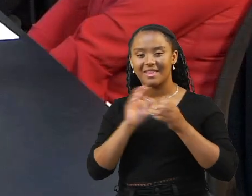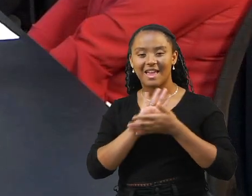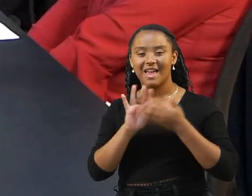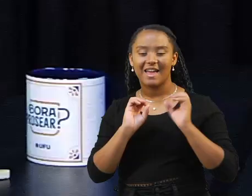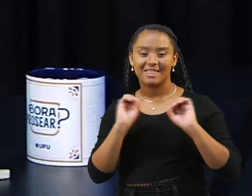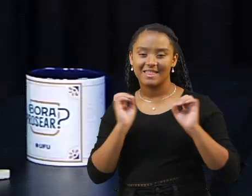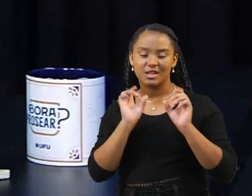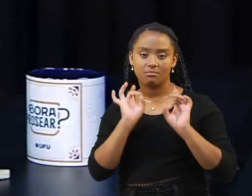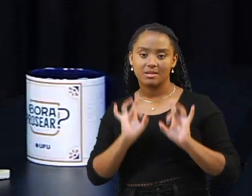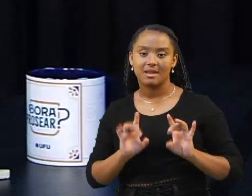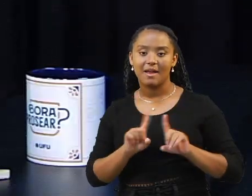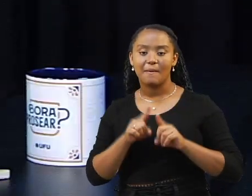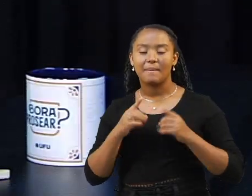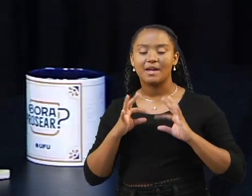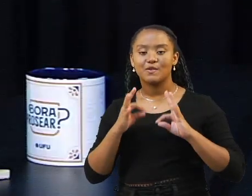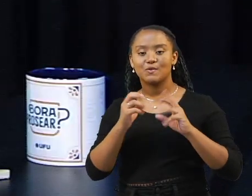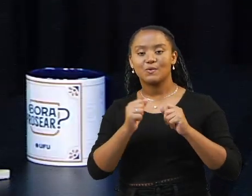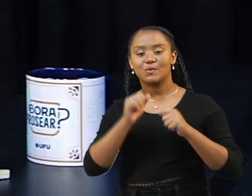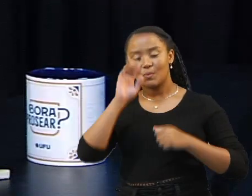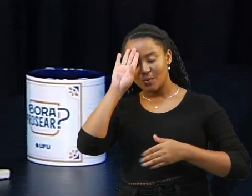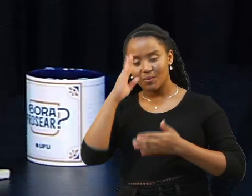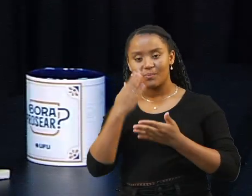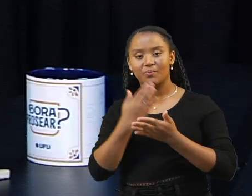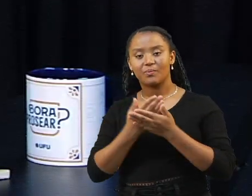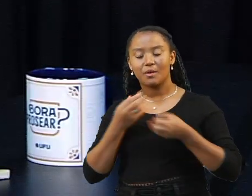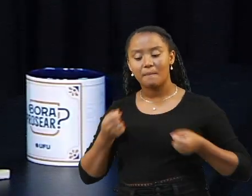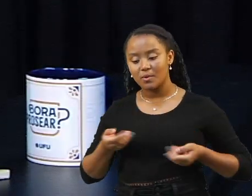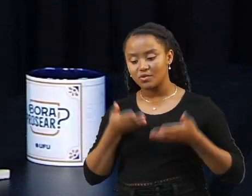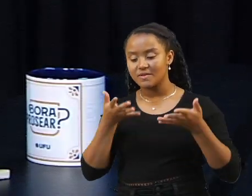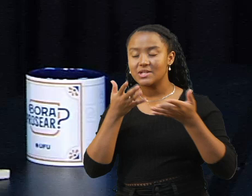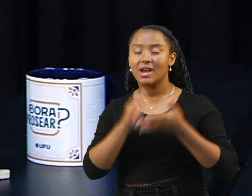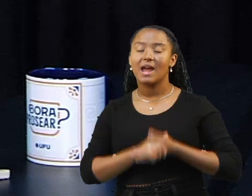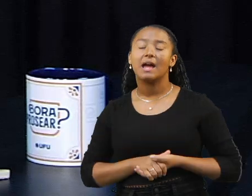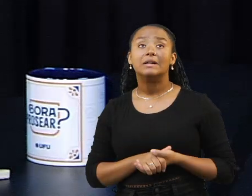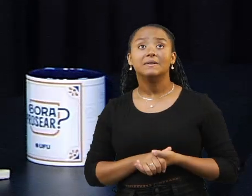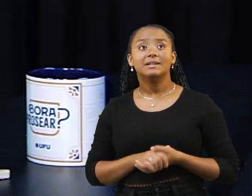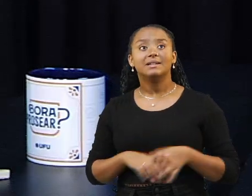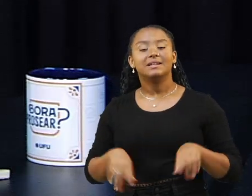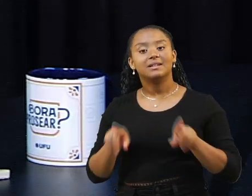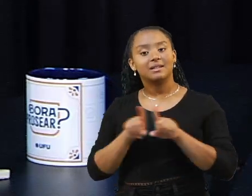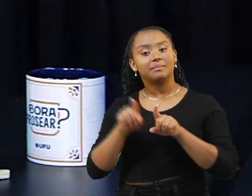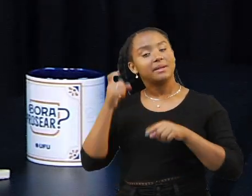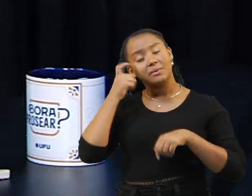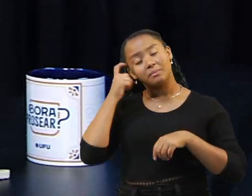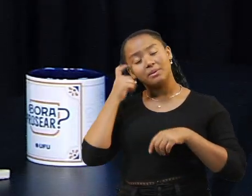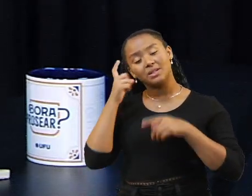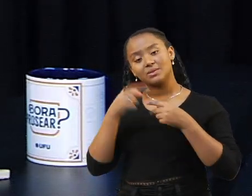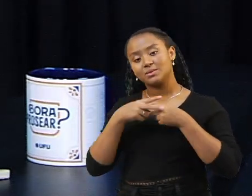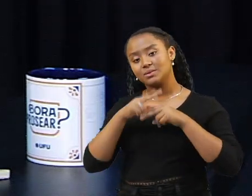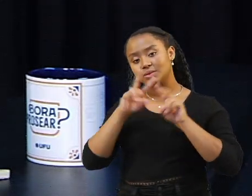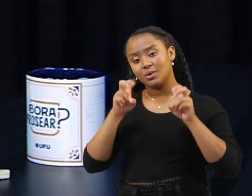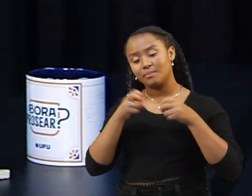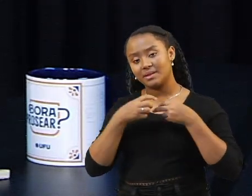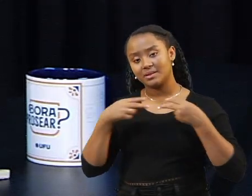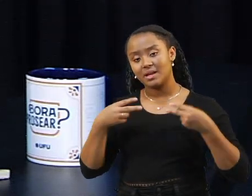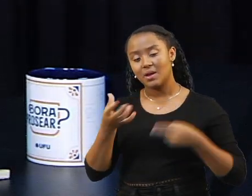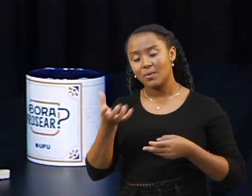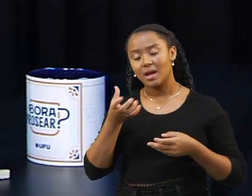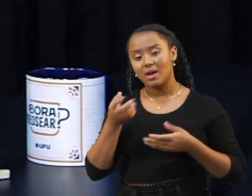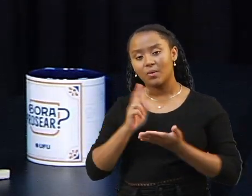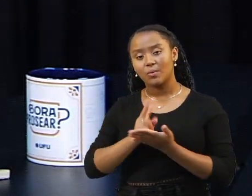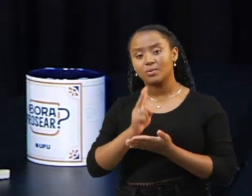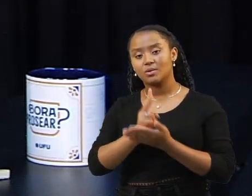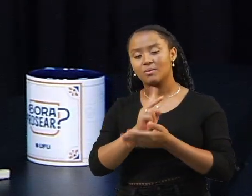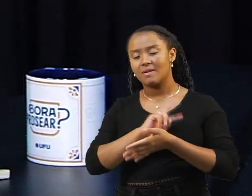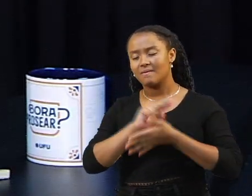Nada de especial, mas tudo muito confiável, né? Motivacional. E eu penso